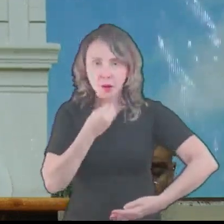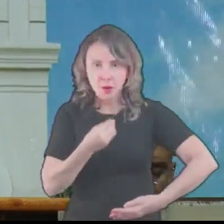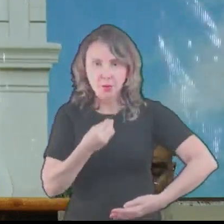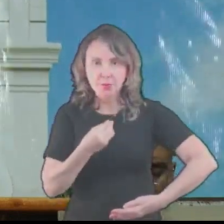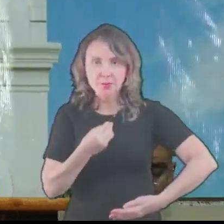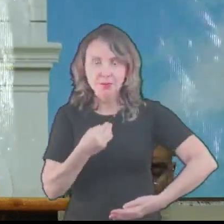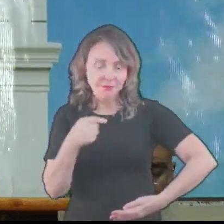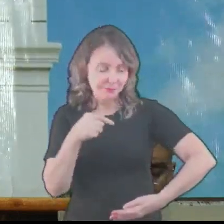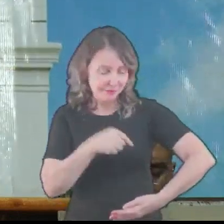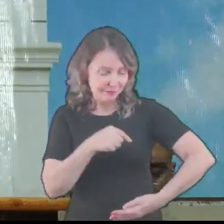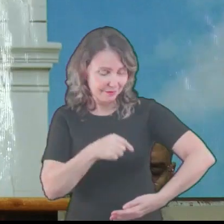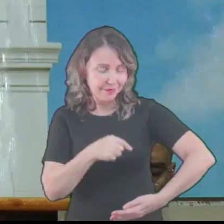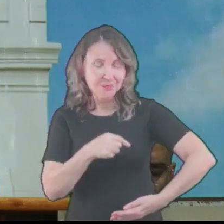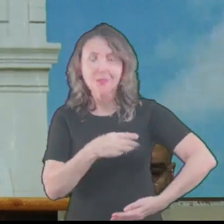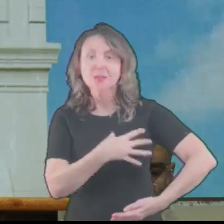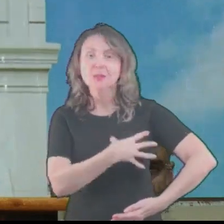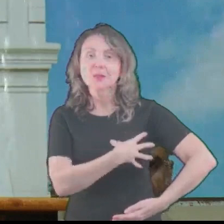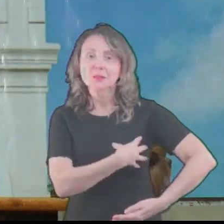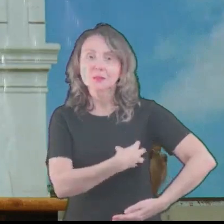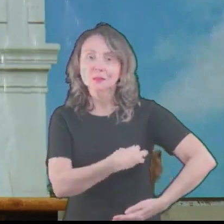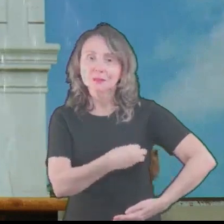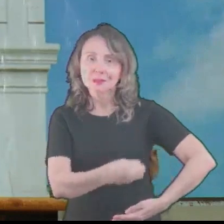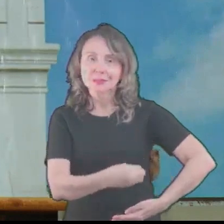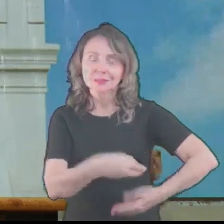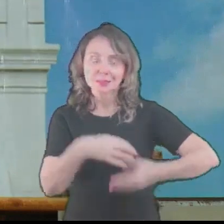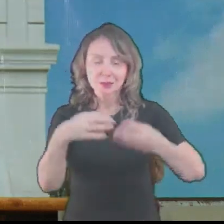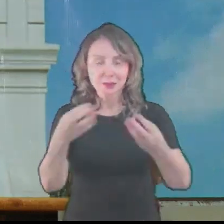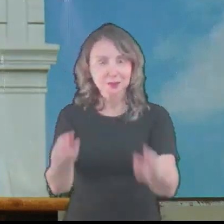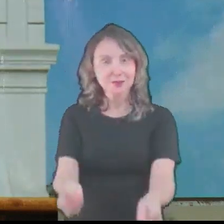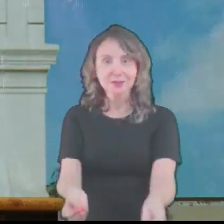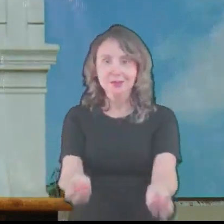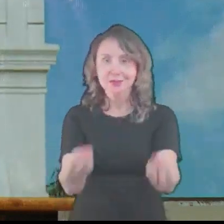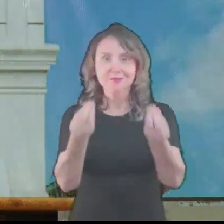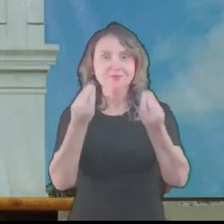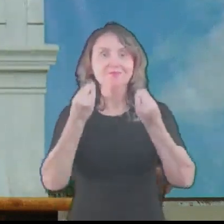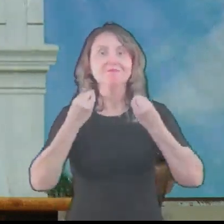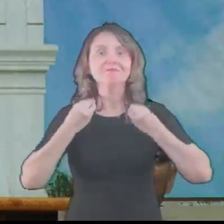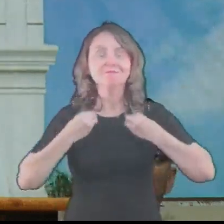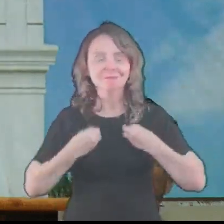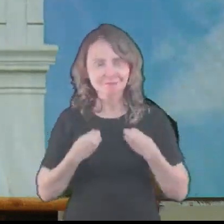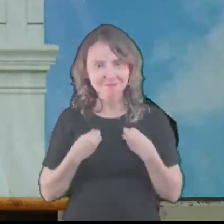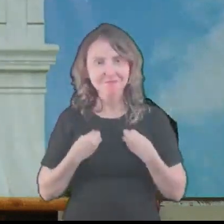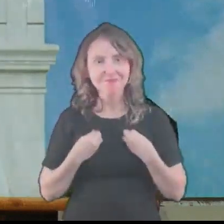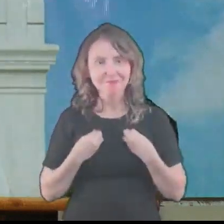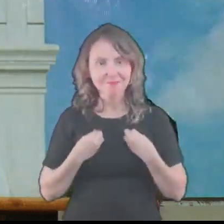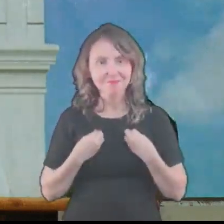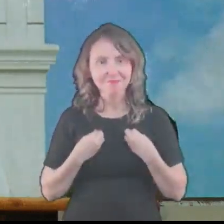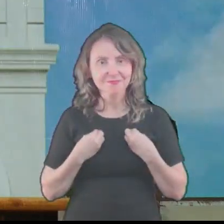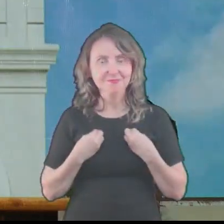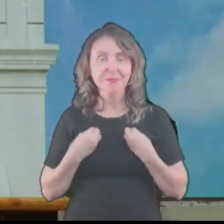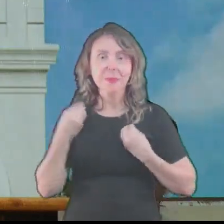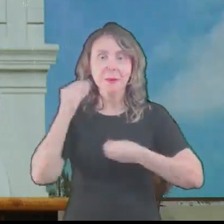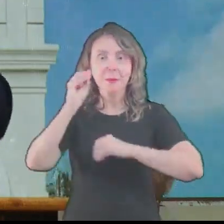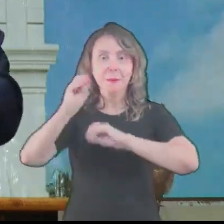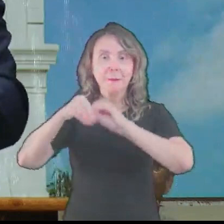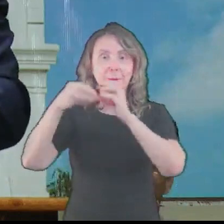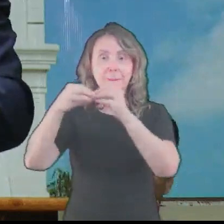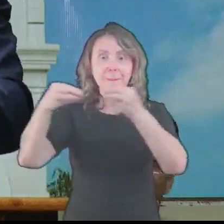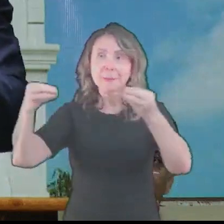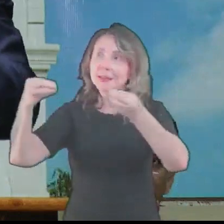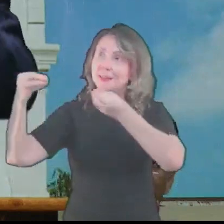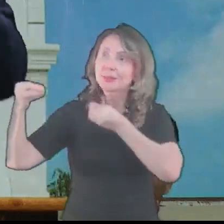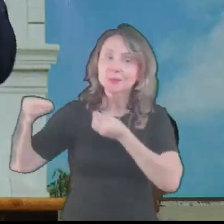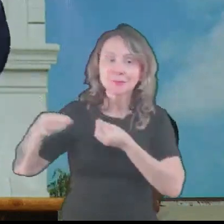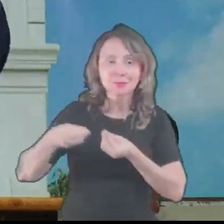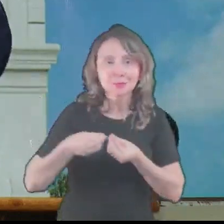filho vai ser nos dado, oferecido, presenteado.